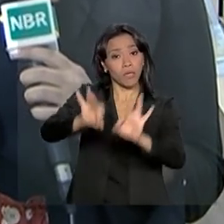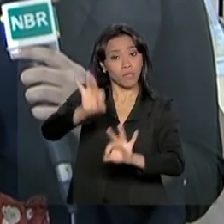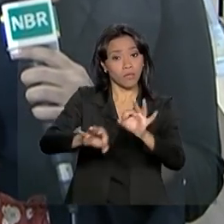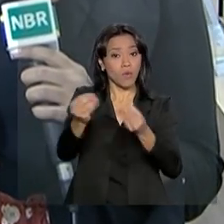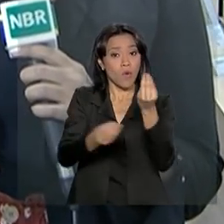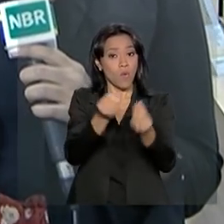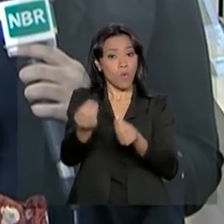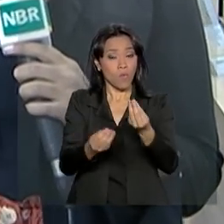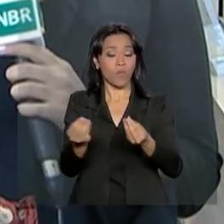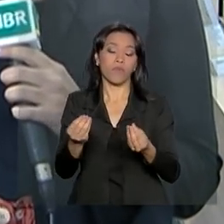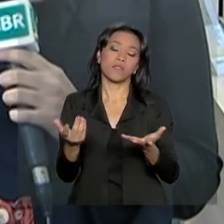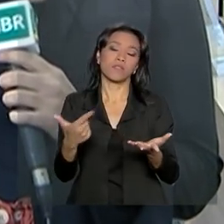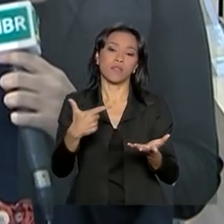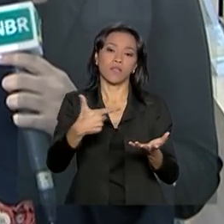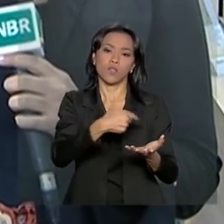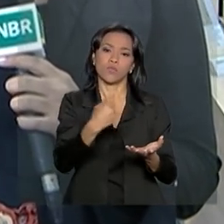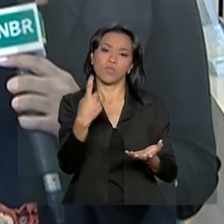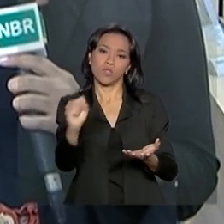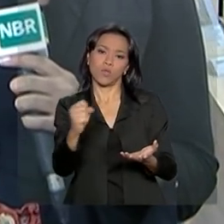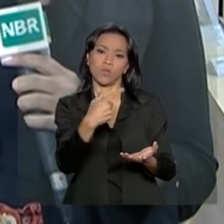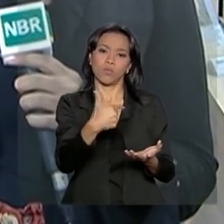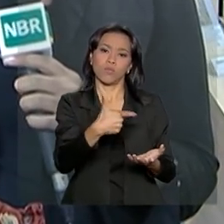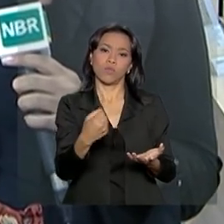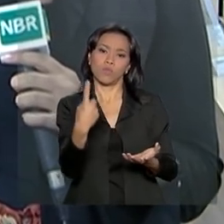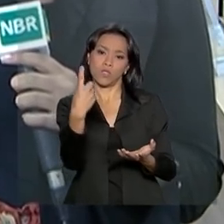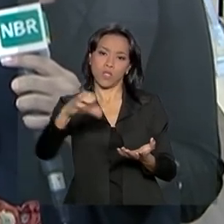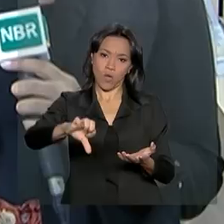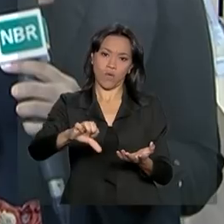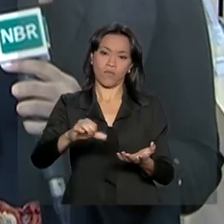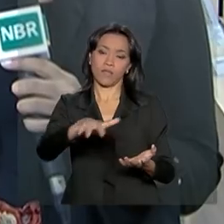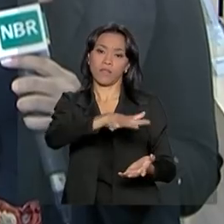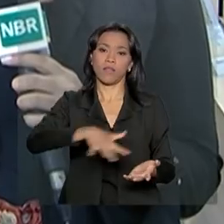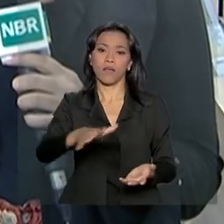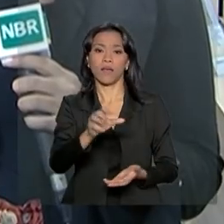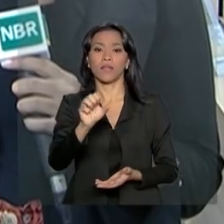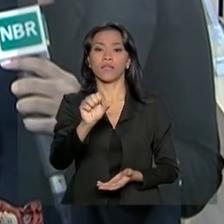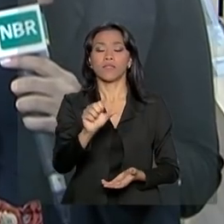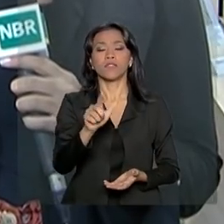grãos 2018-2019. Gabriela, bom dia para você.